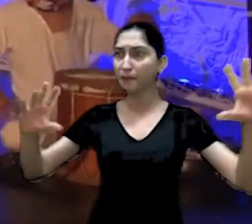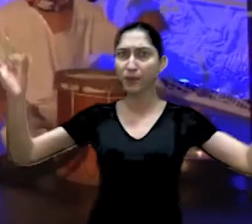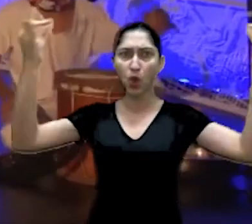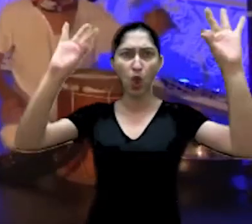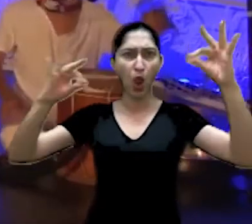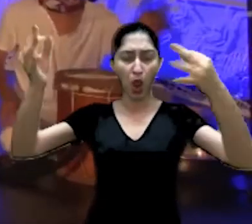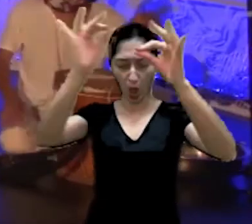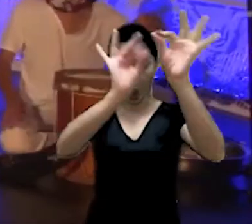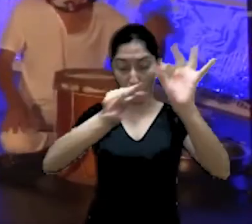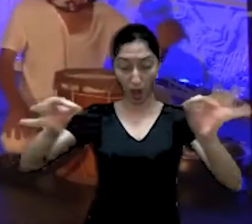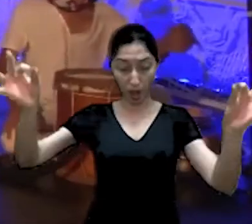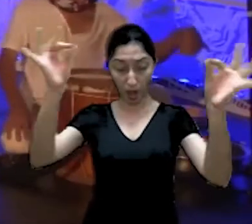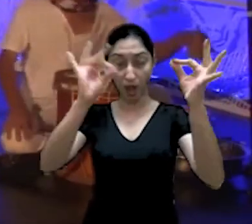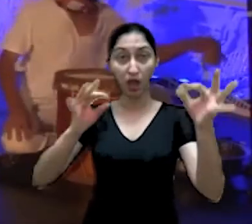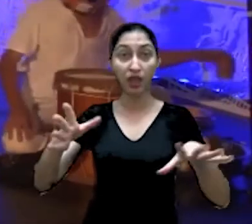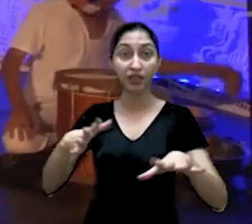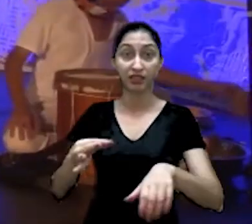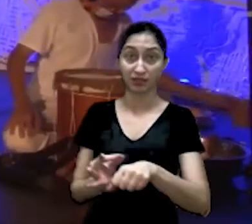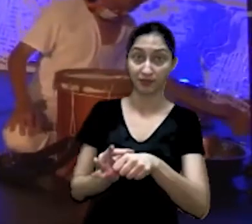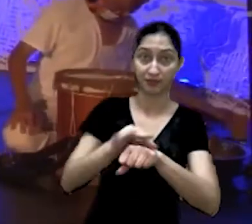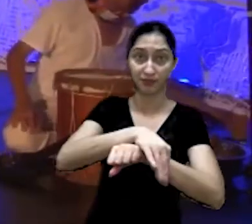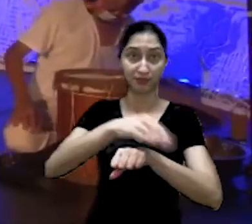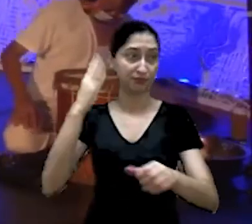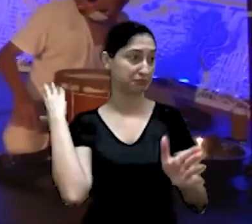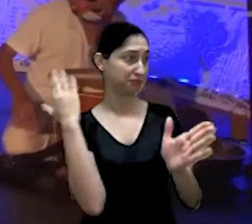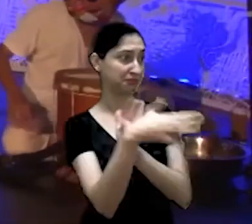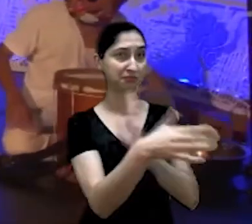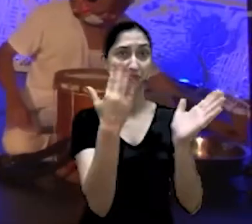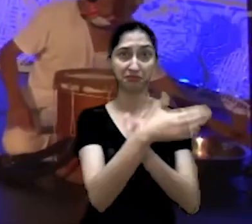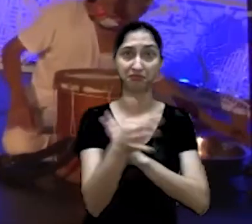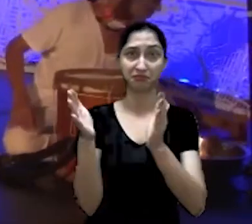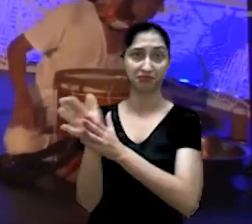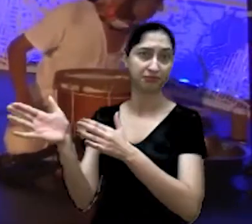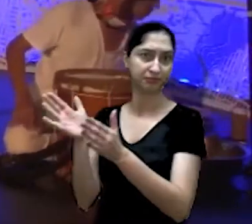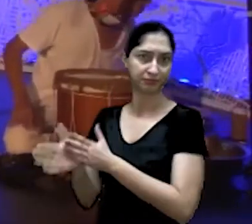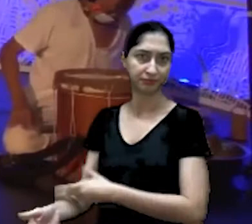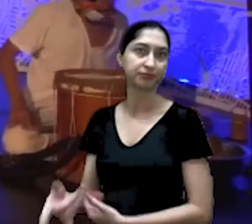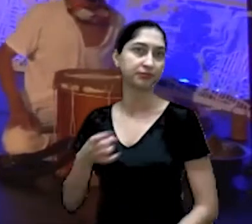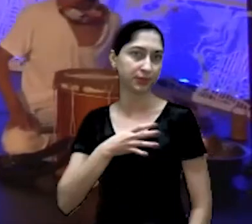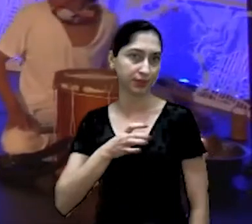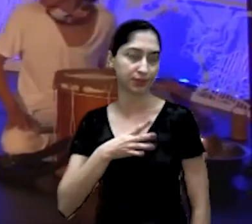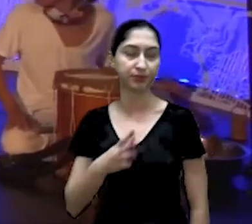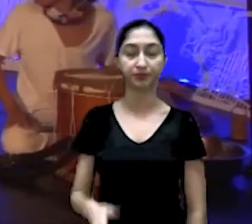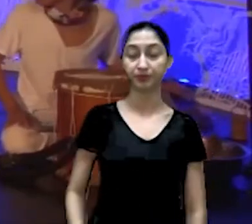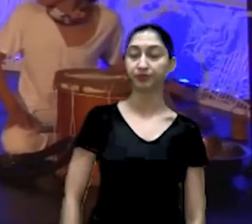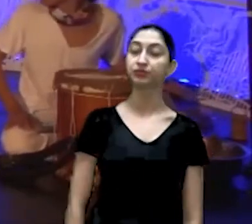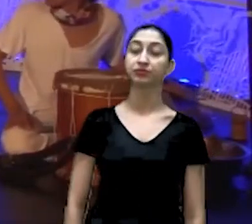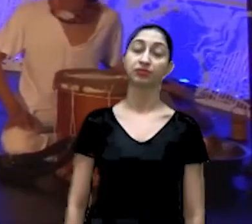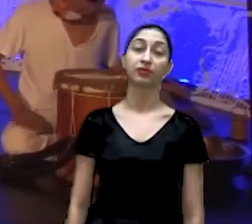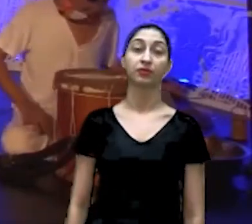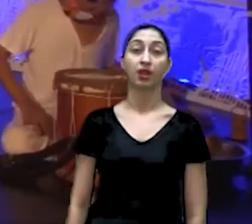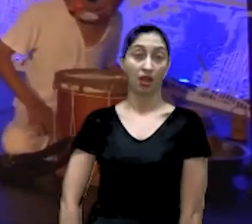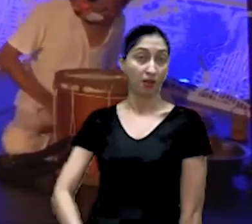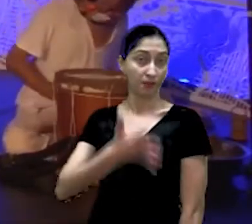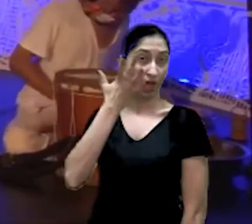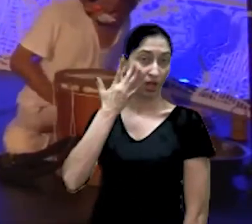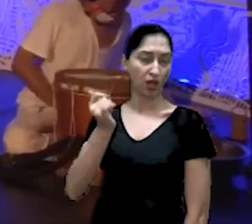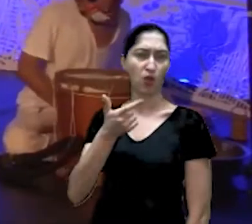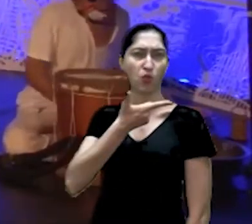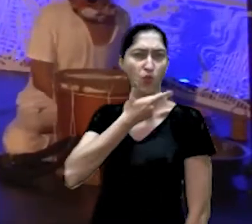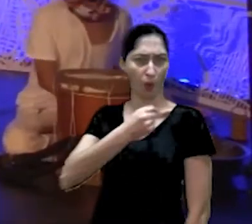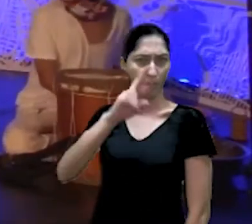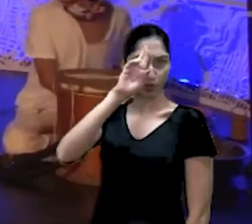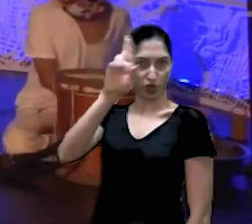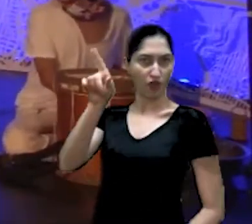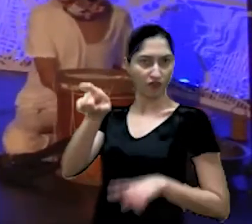dele. Na manhã seguinte, o coronel foi ver se a escravinha estava mordida. Cadê que não